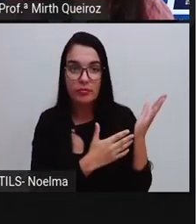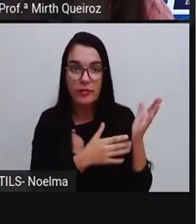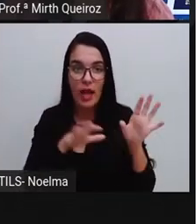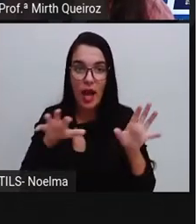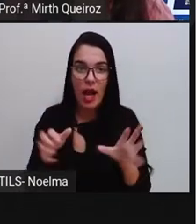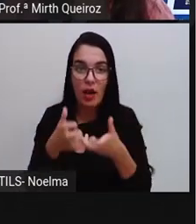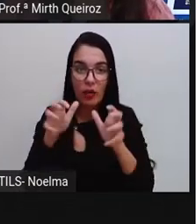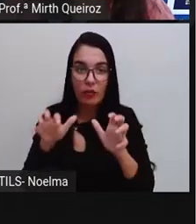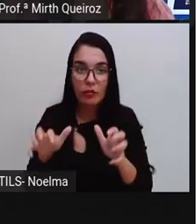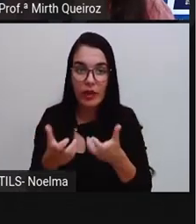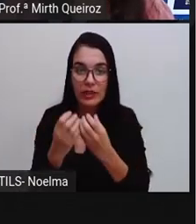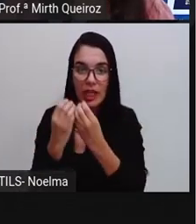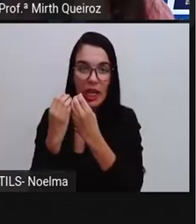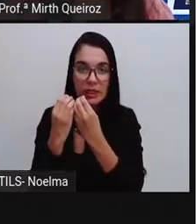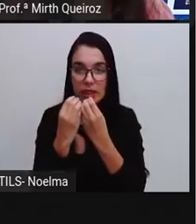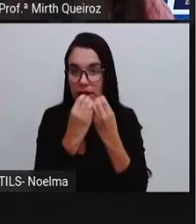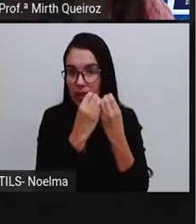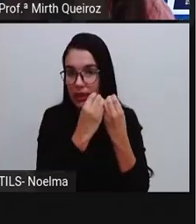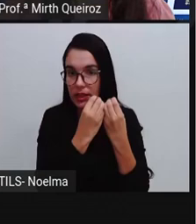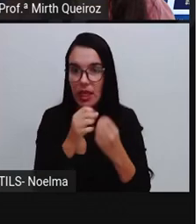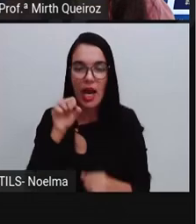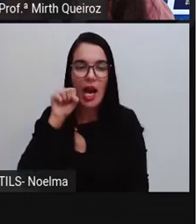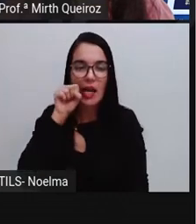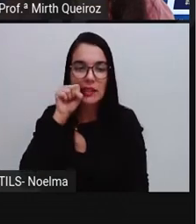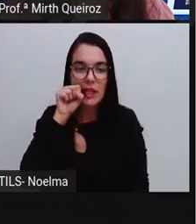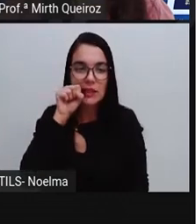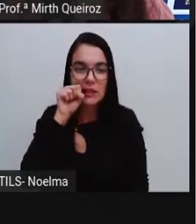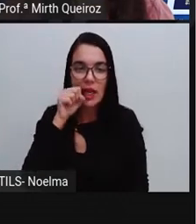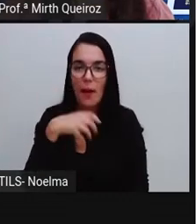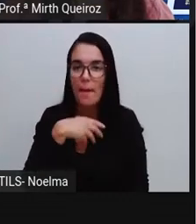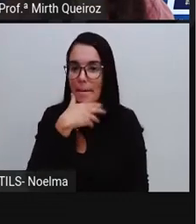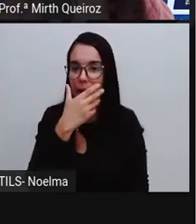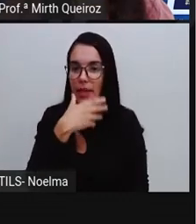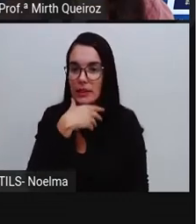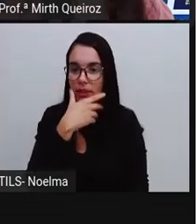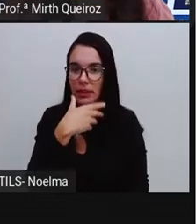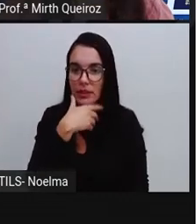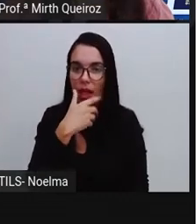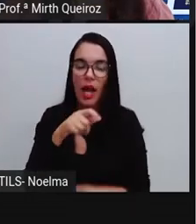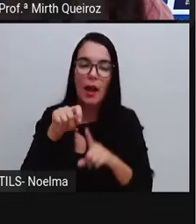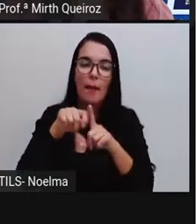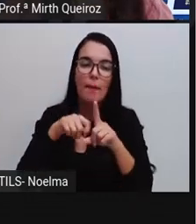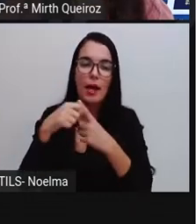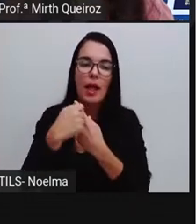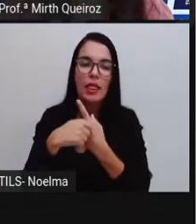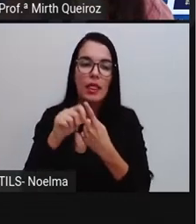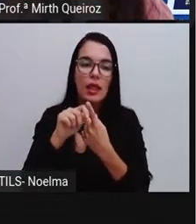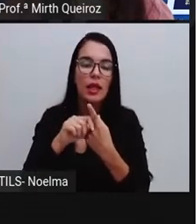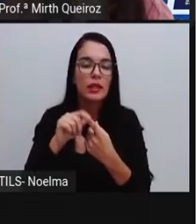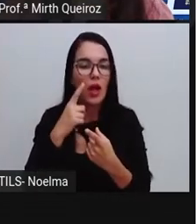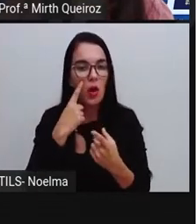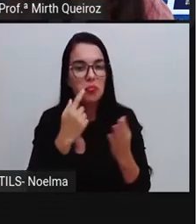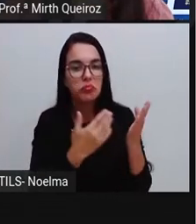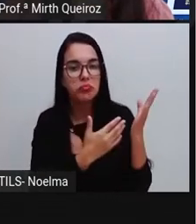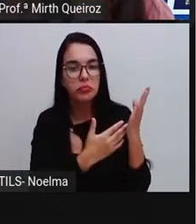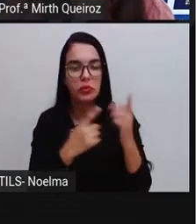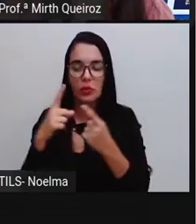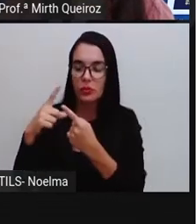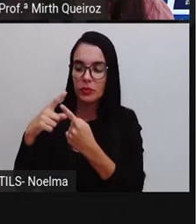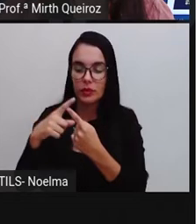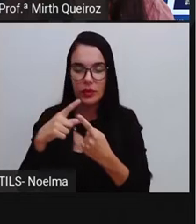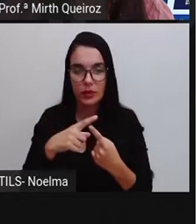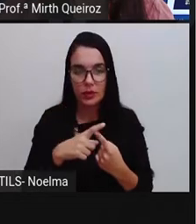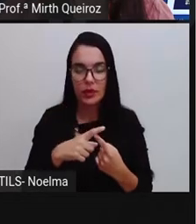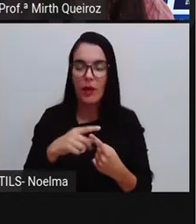e também em banana. Que tipo de gráfico é esse? É um gráfico de colunas. Em